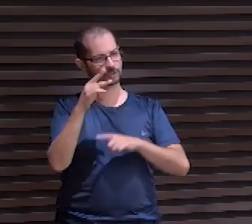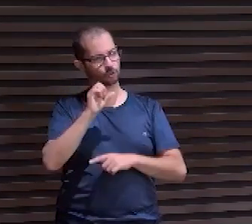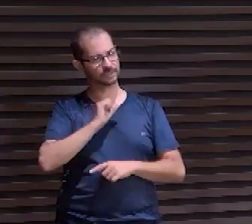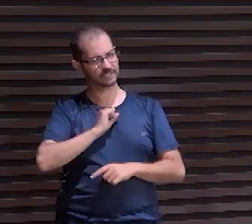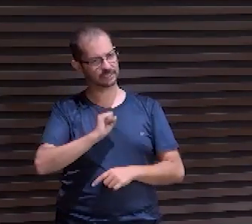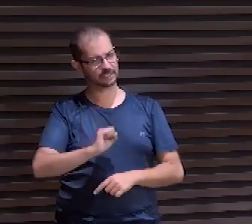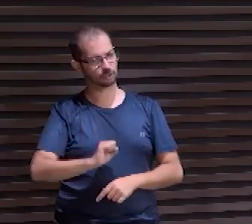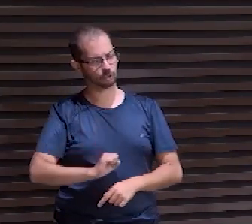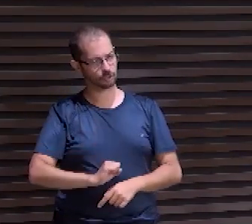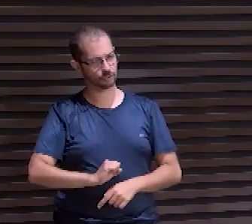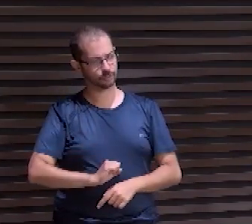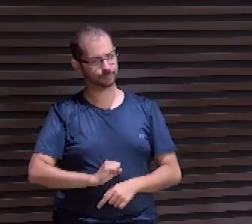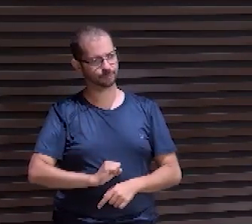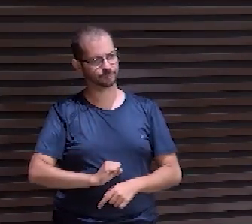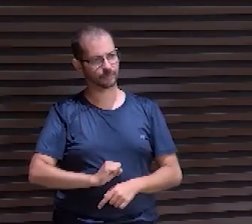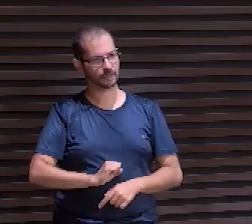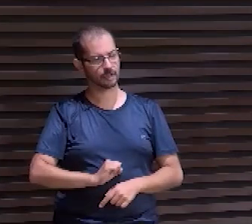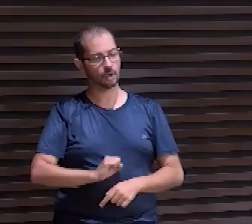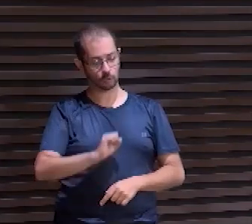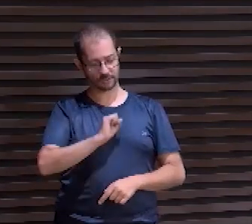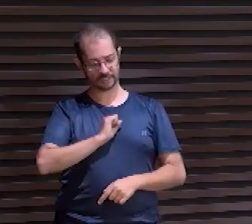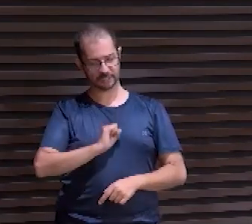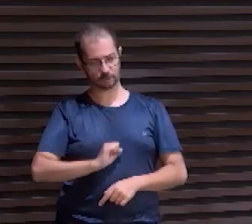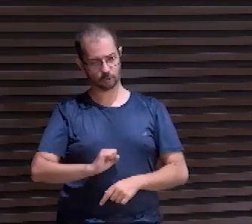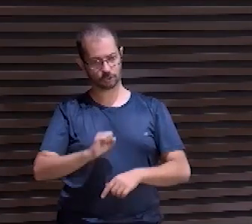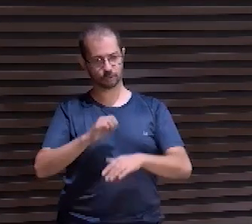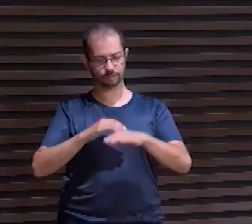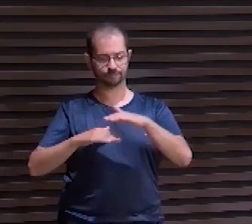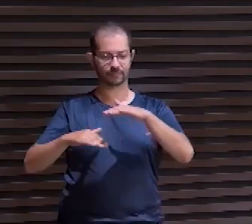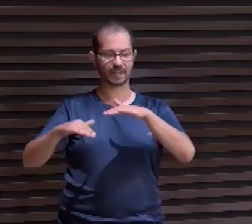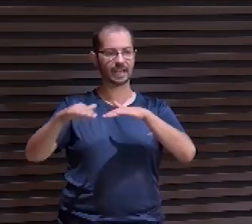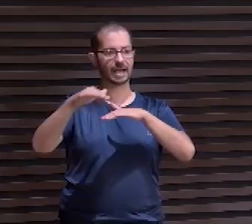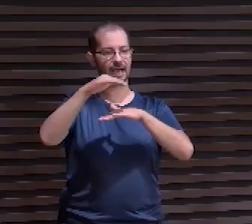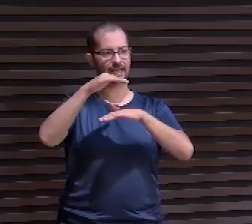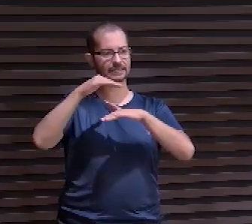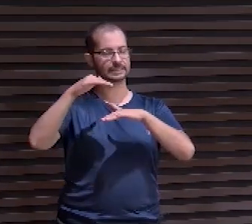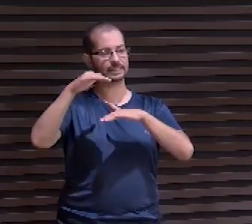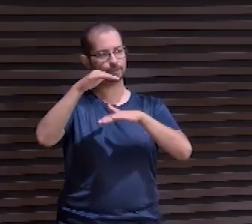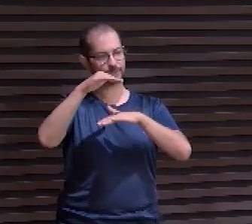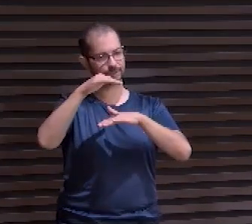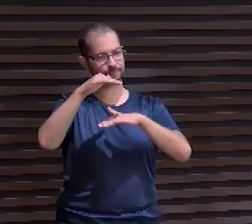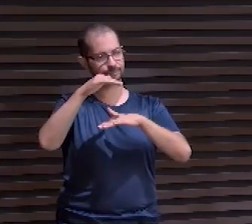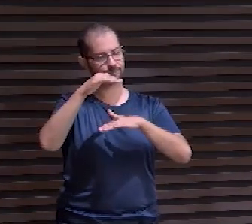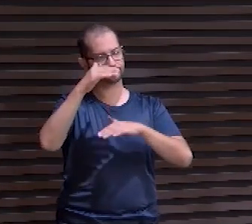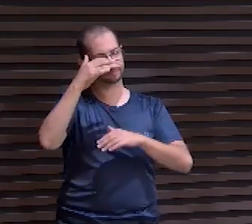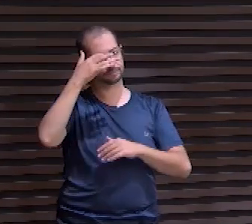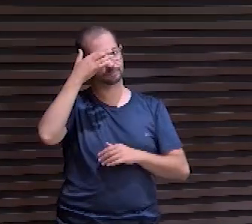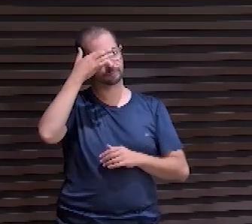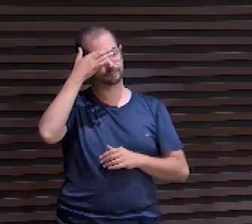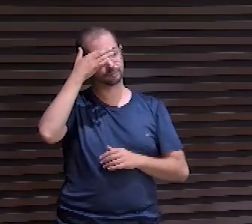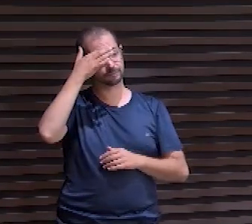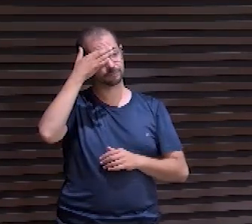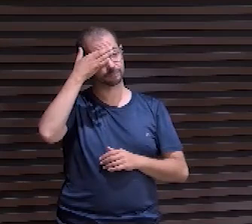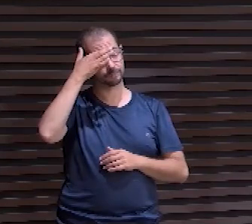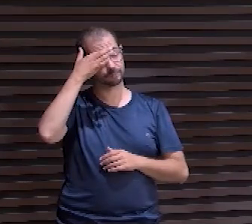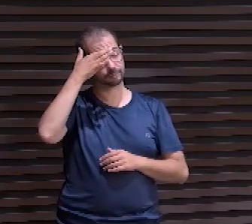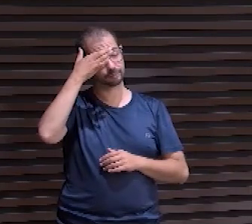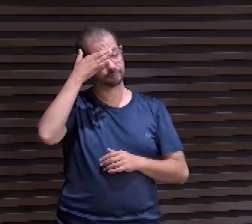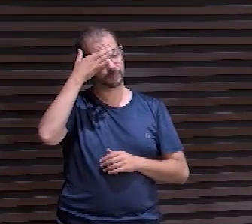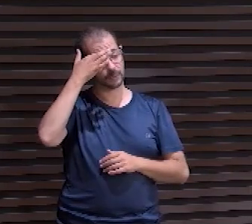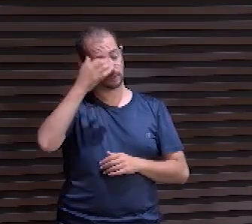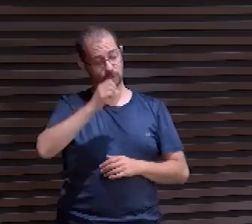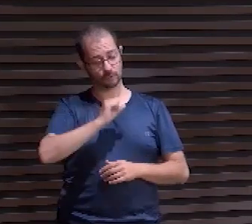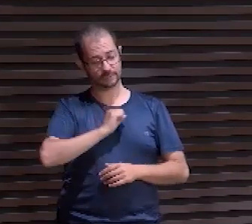que é um sacerdócio acima do sacerdócio araônico,